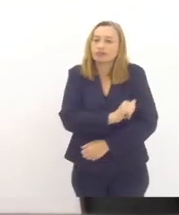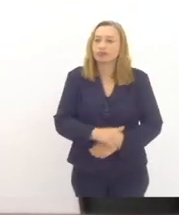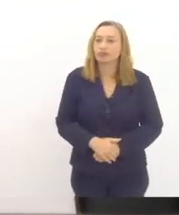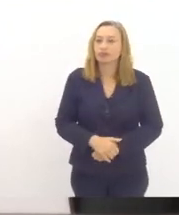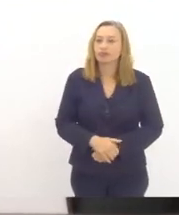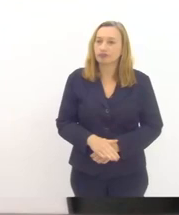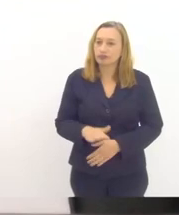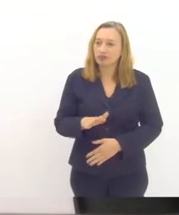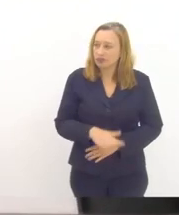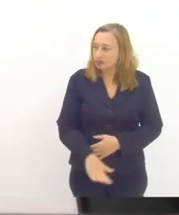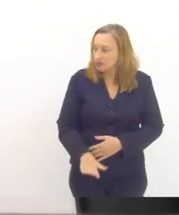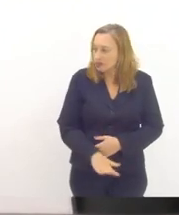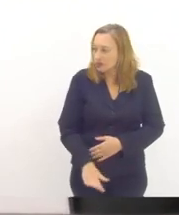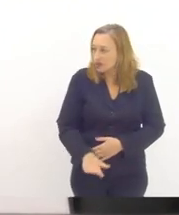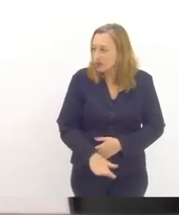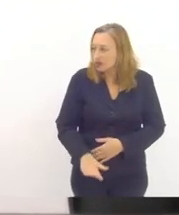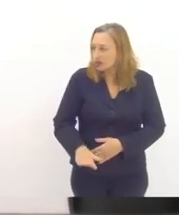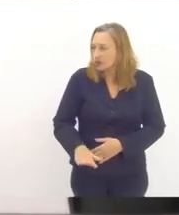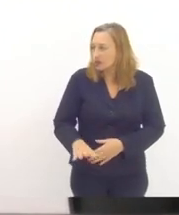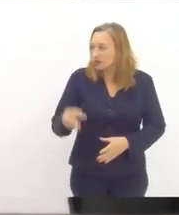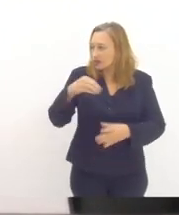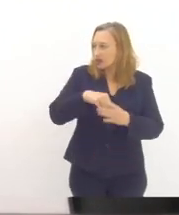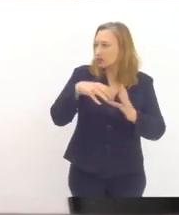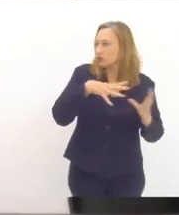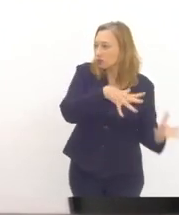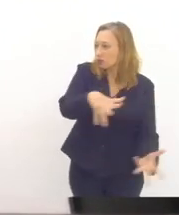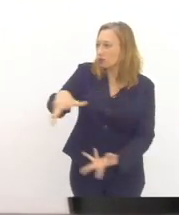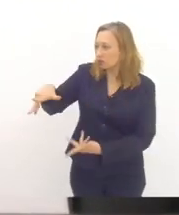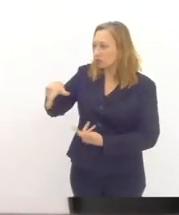desde pequenos nesse universo.